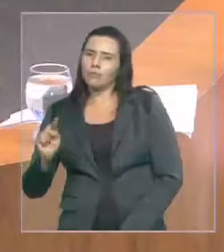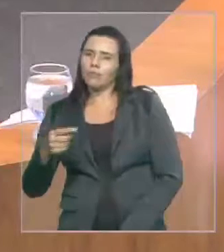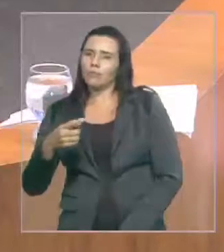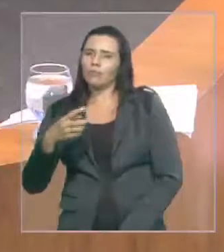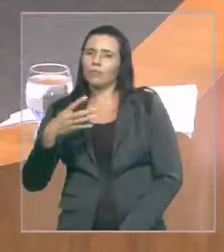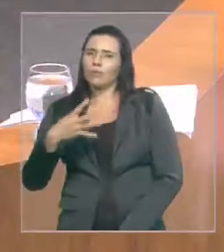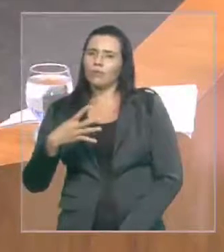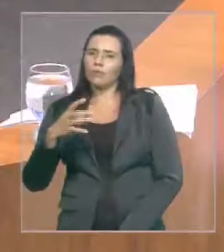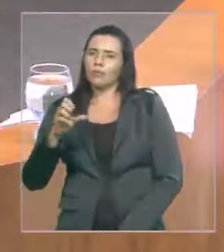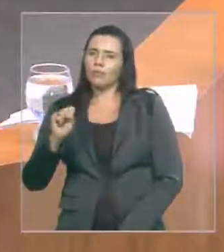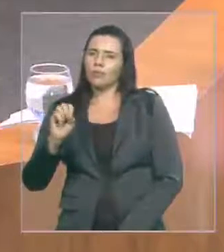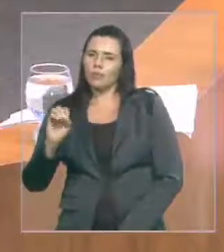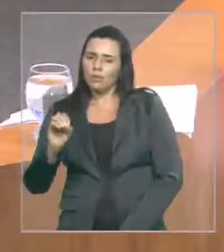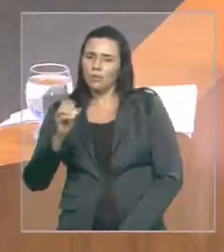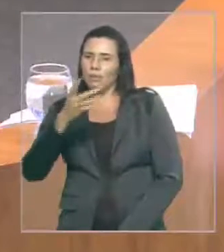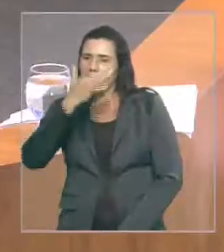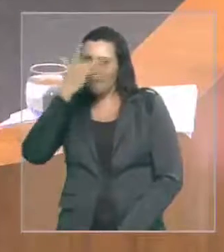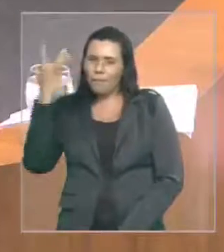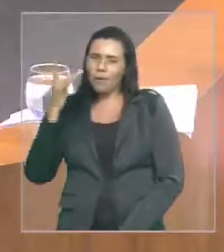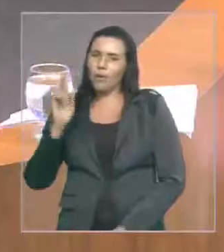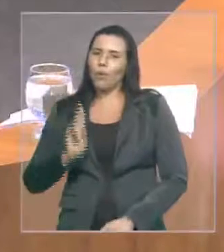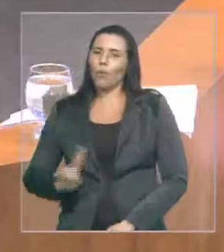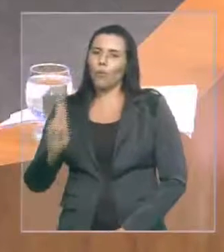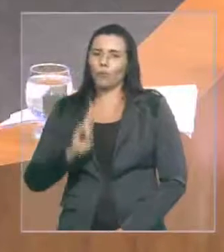545.480 pessoas.